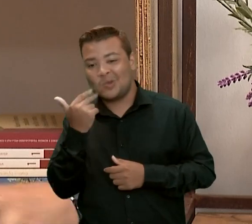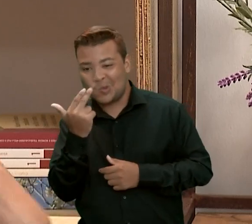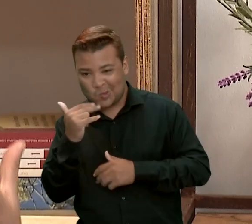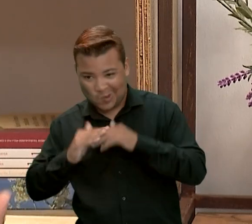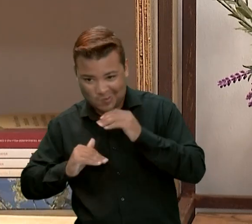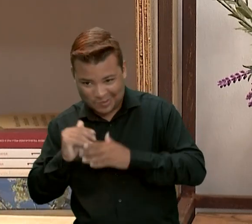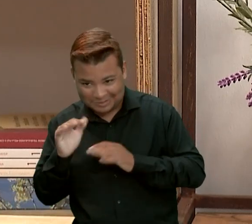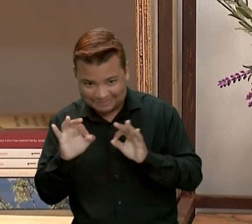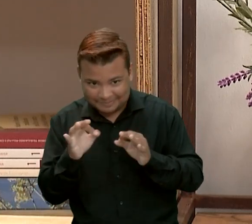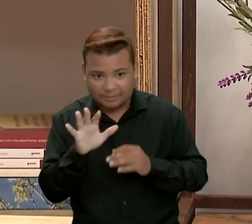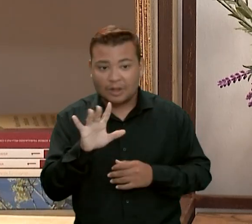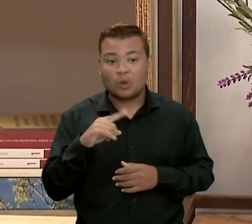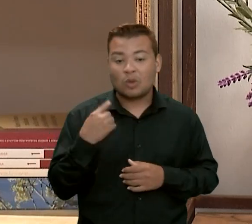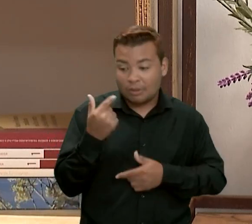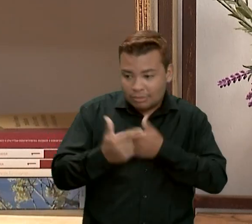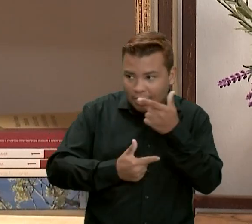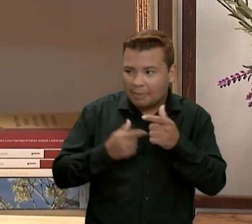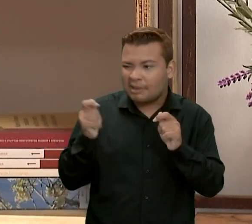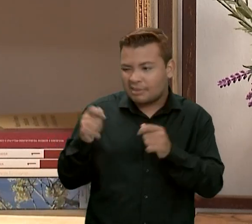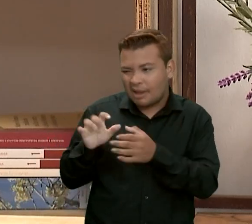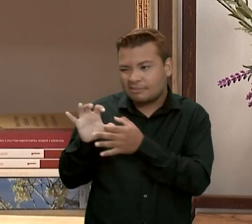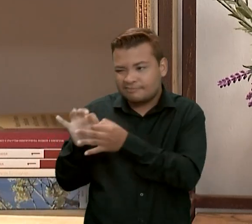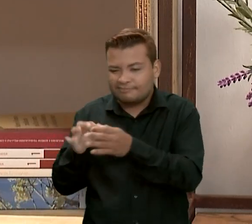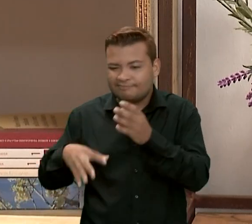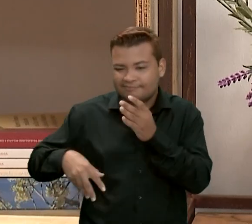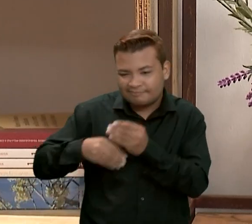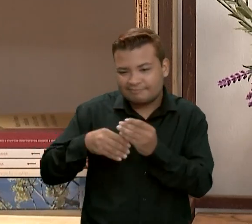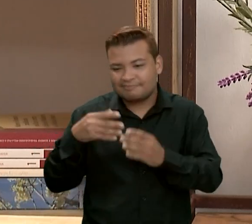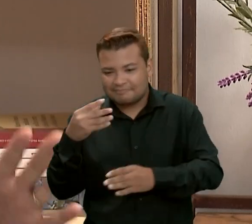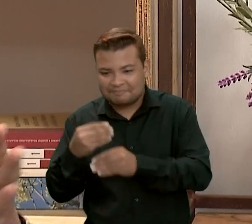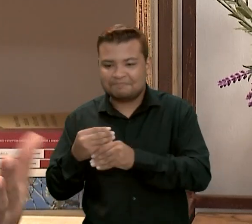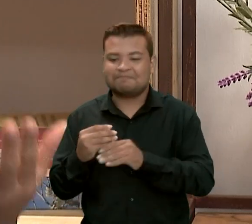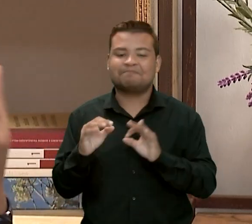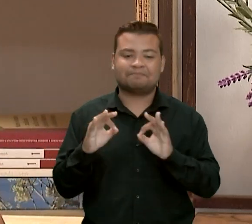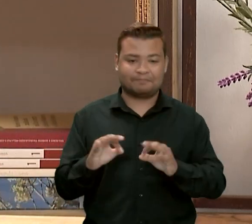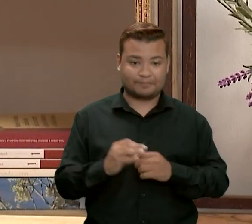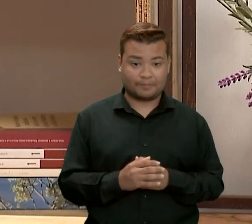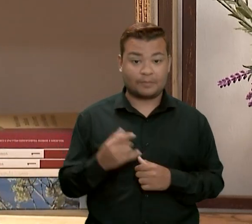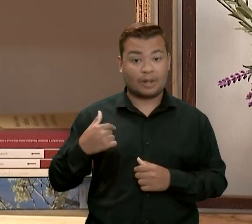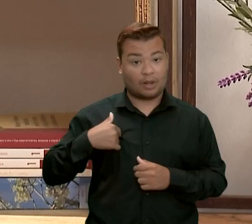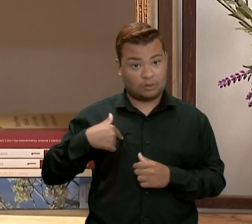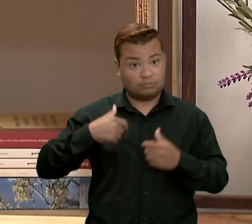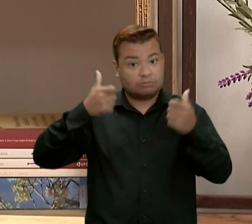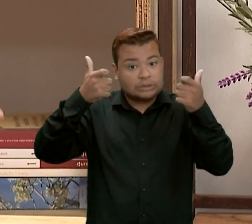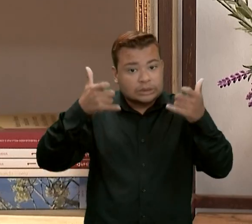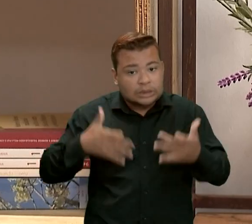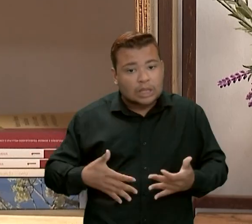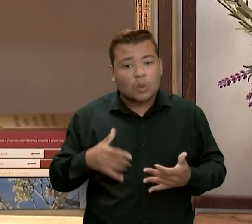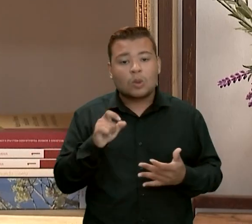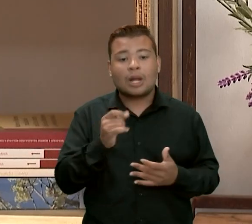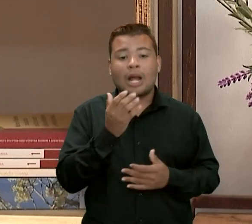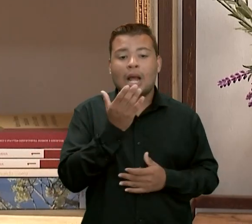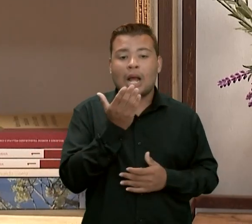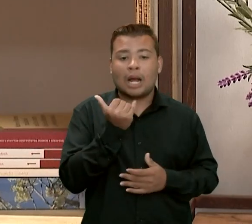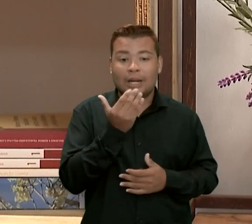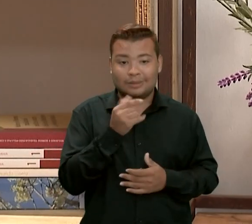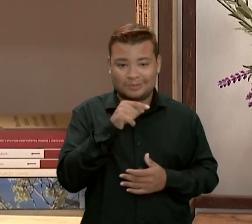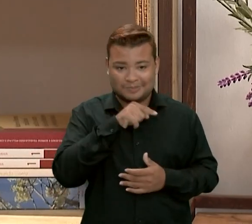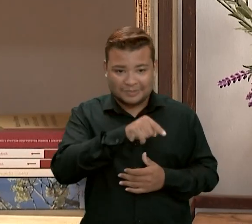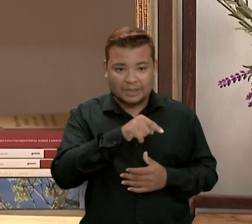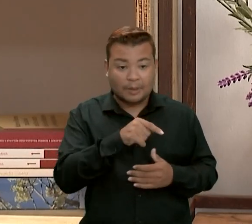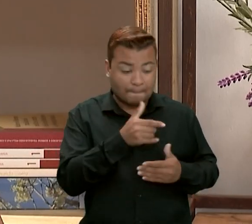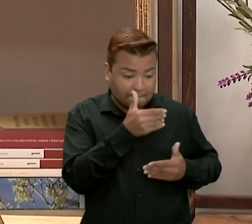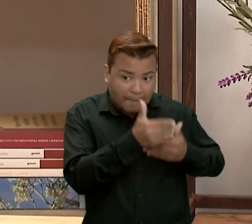sim, acho que nossos trabalhos se complementam, né, professora? Então, assim, eu vou falar a vantagem de se ter de um alimento, né, vamos